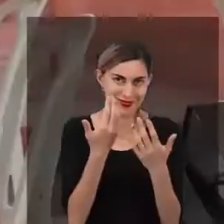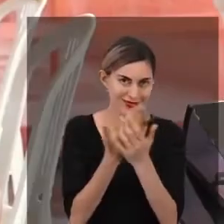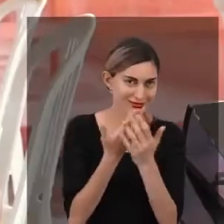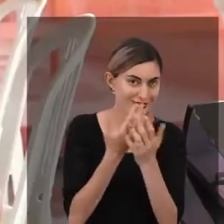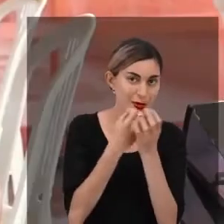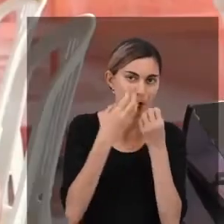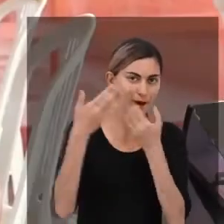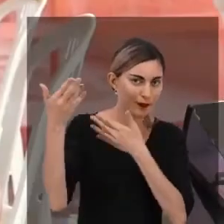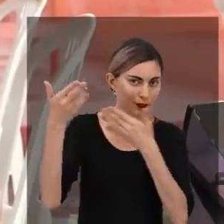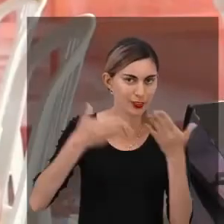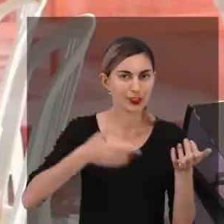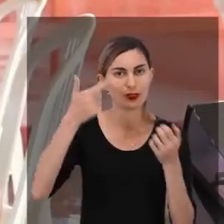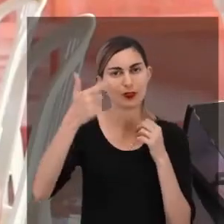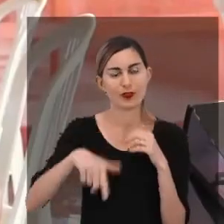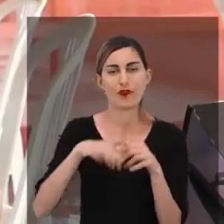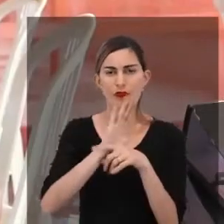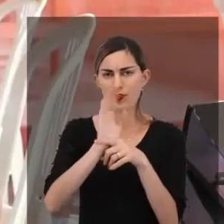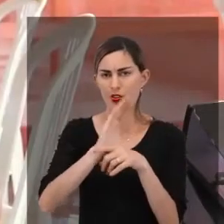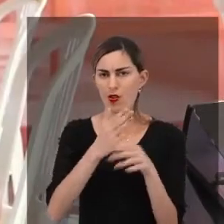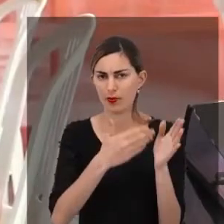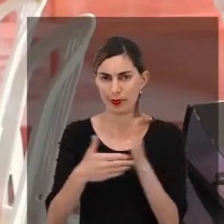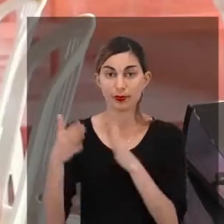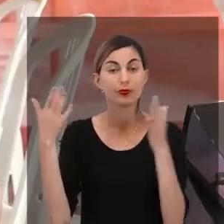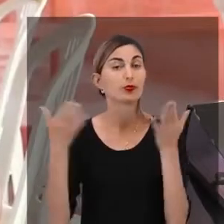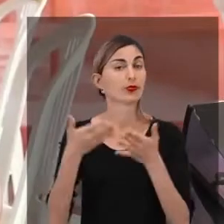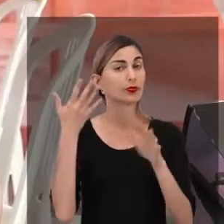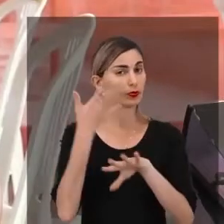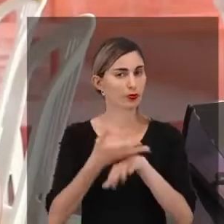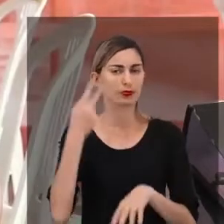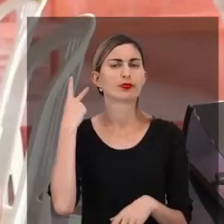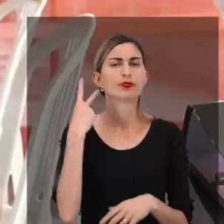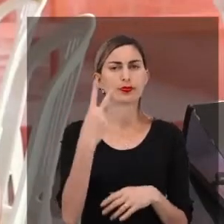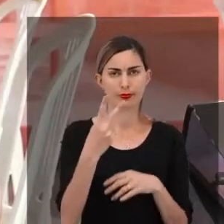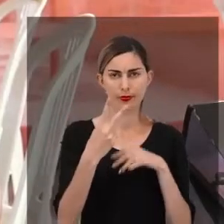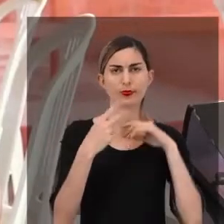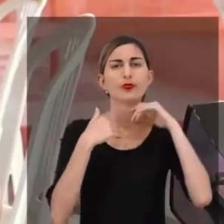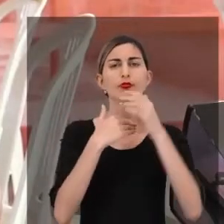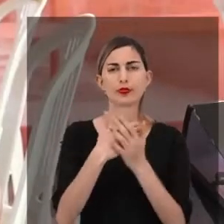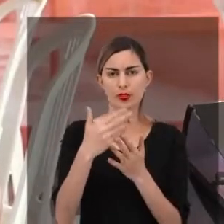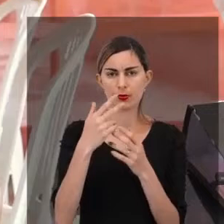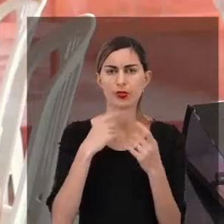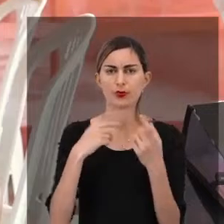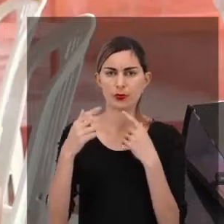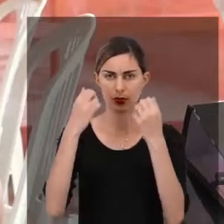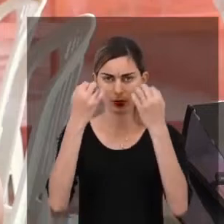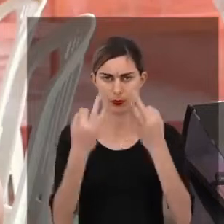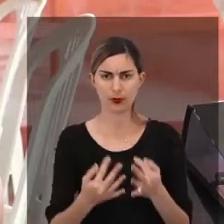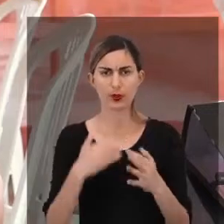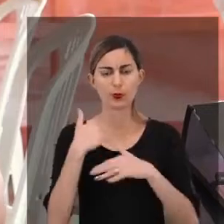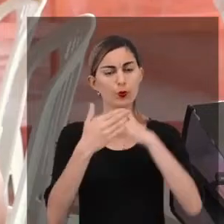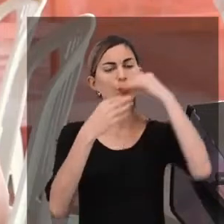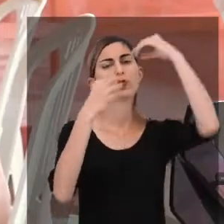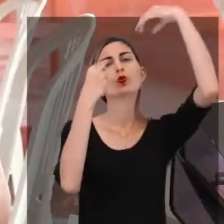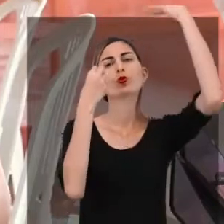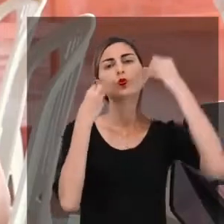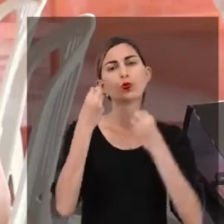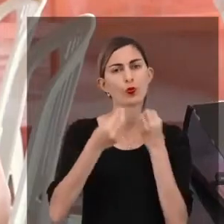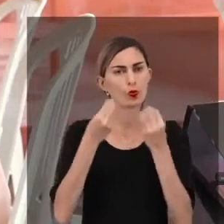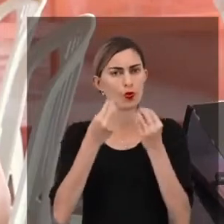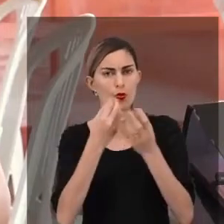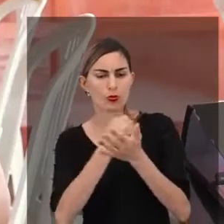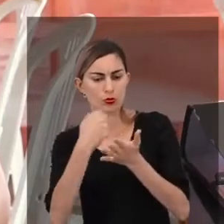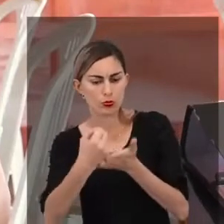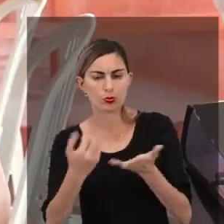estudantes, sejam bem-vindos mais uma vez à nossa videoaula, sendo que agora é a competência 2, que vamos tratar um pouco dos